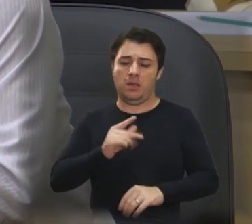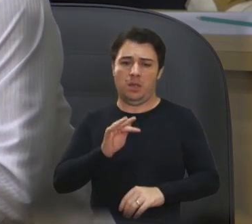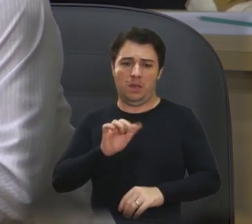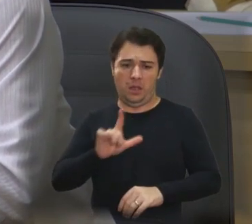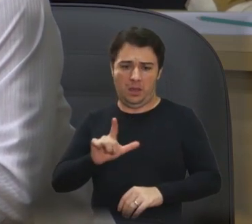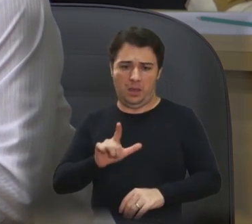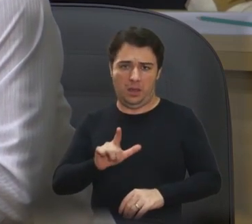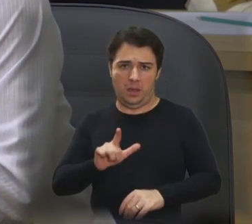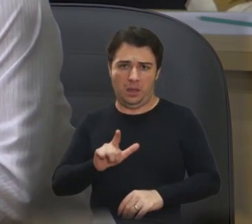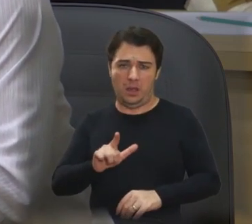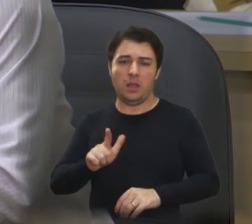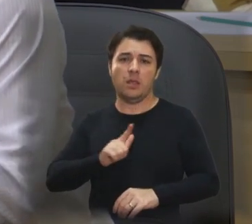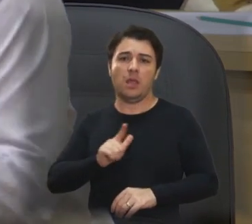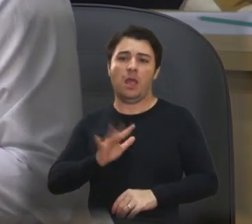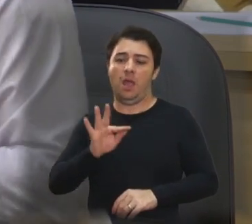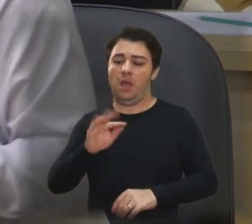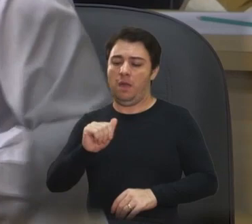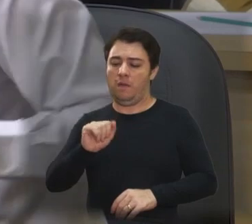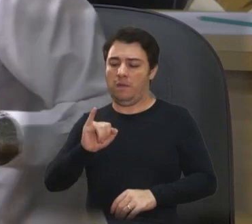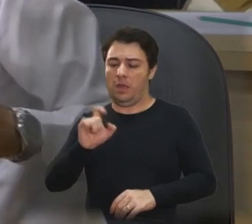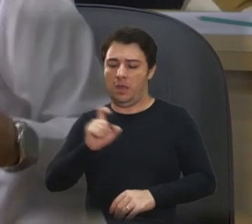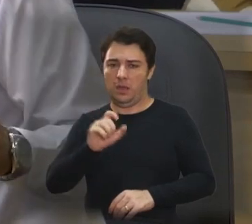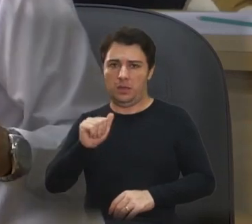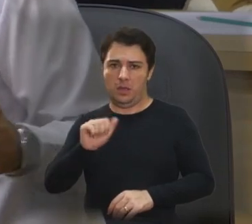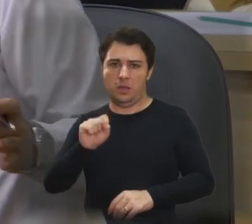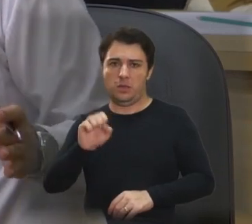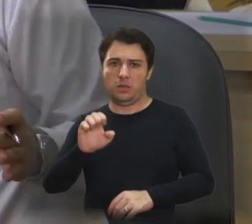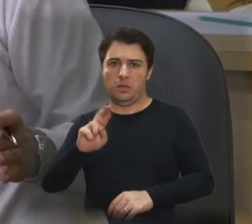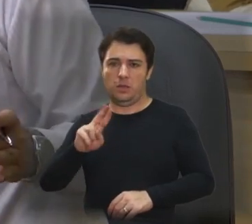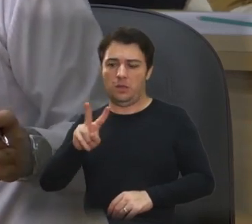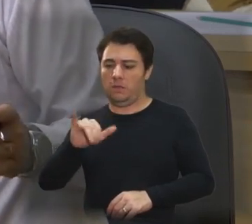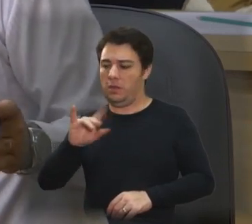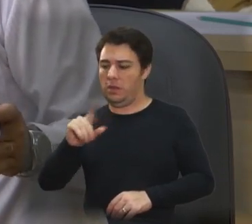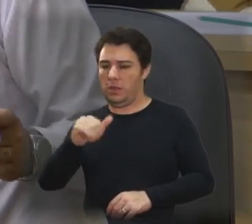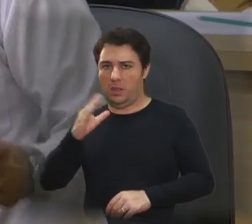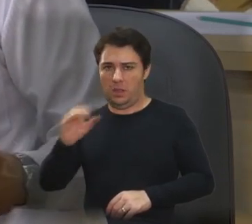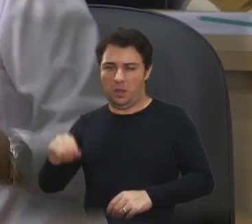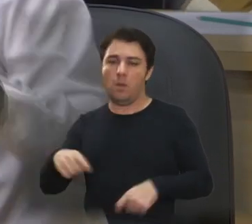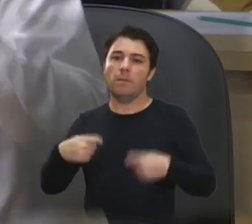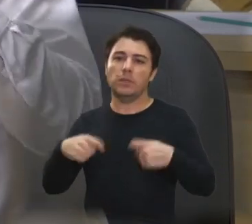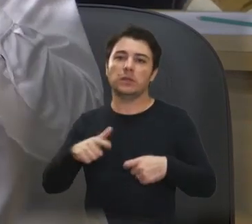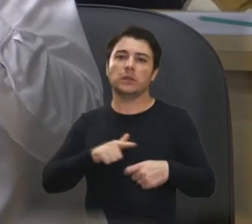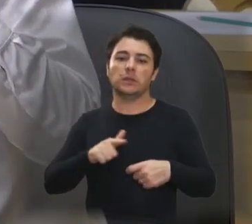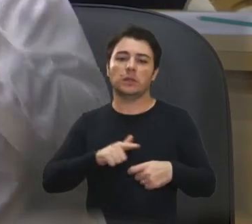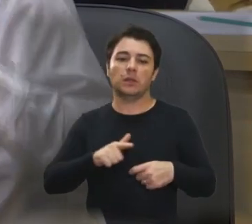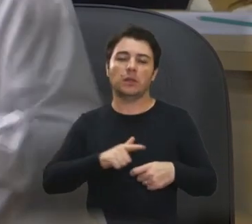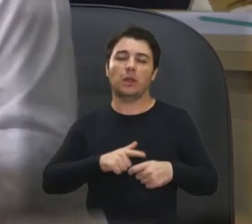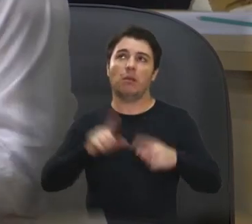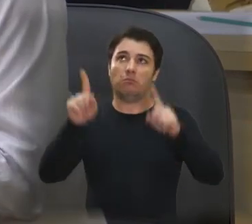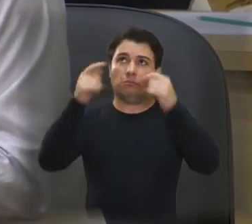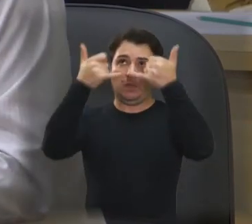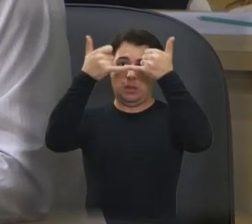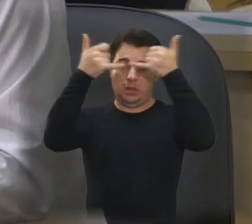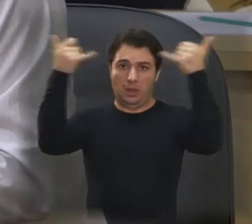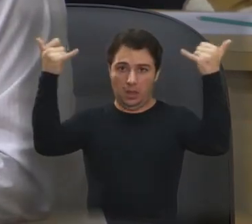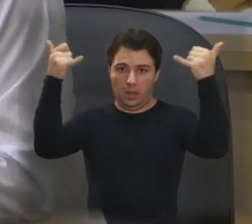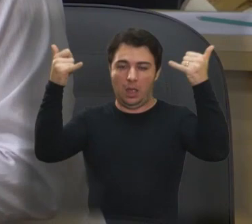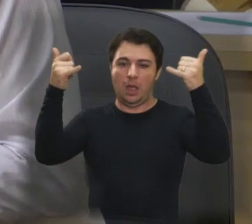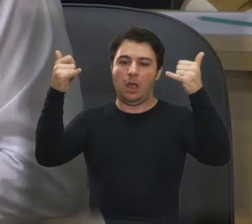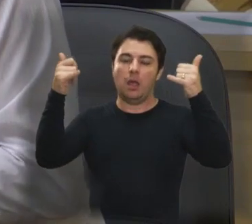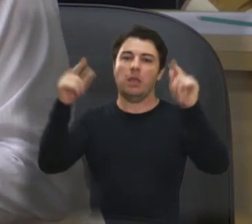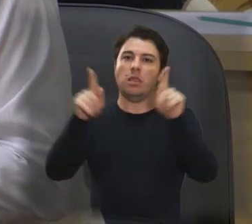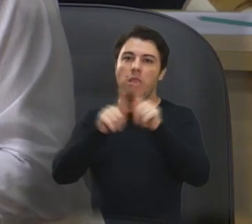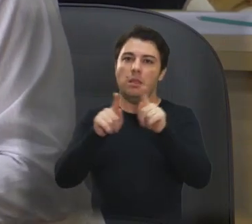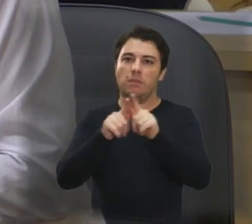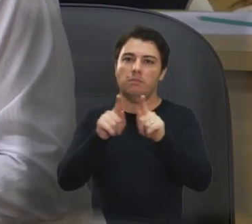por faixa de Servidão ela tem que manter as distâncias mínimas né EA parte aérea para poder ter o acesso